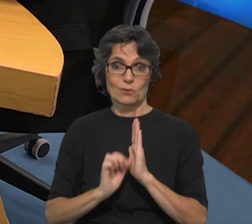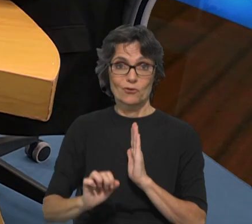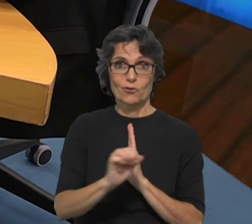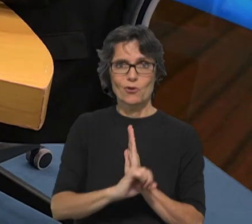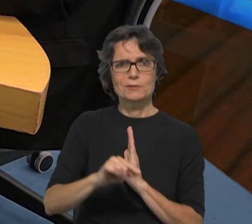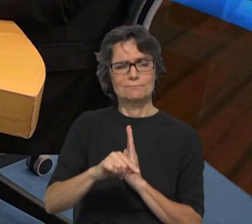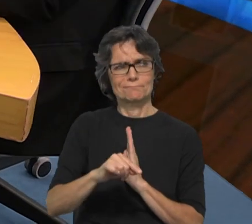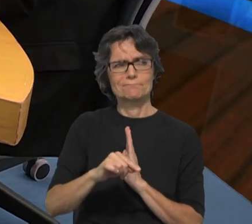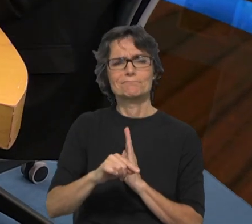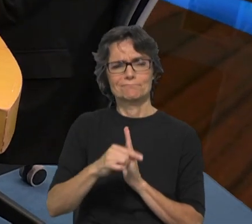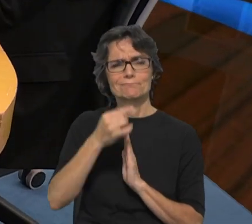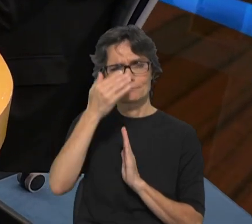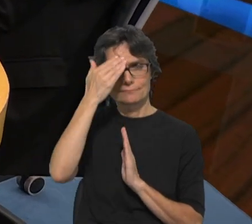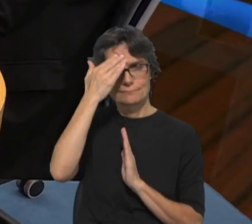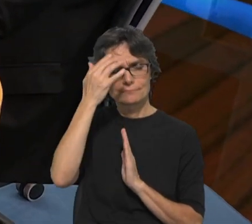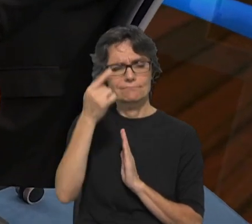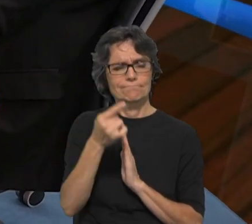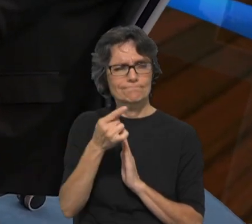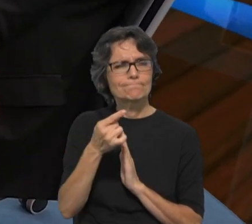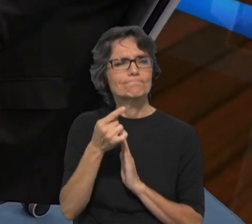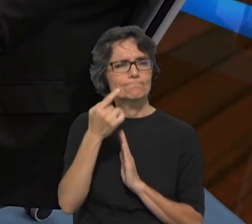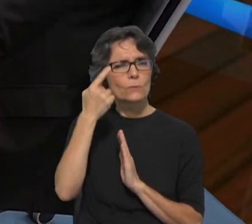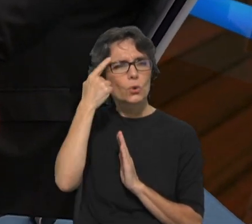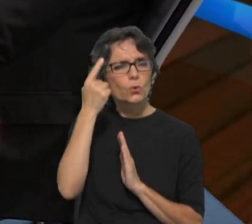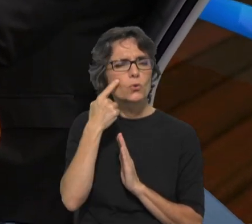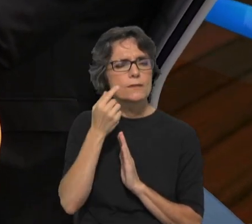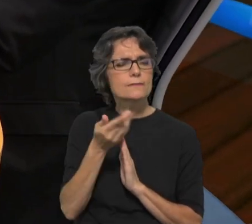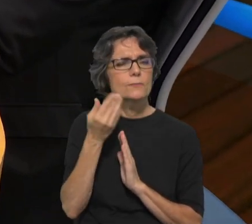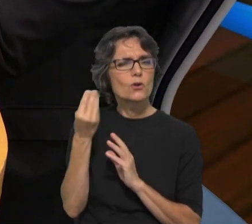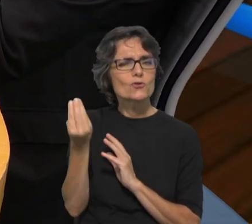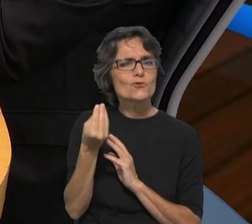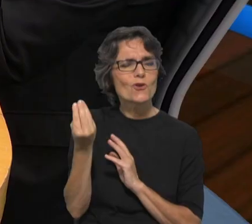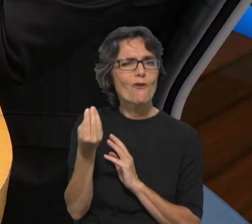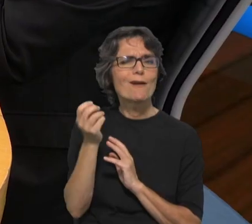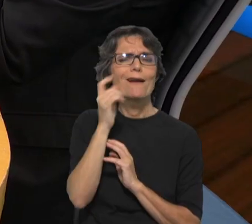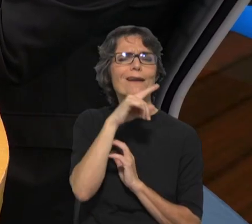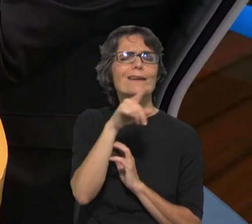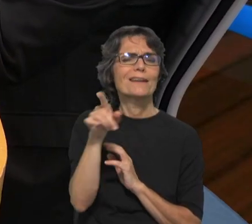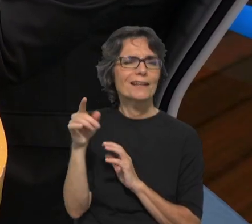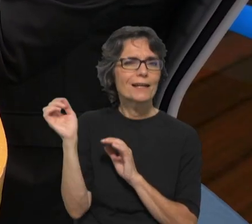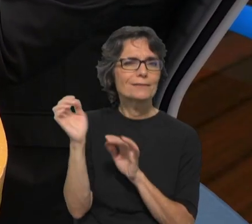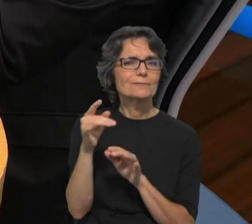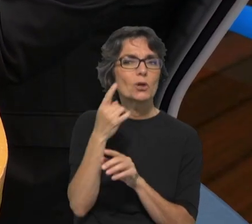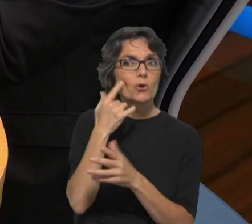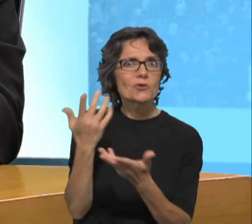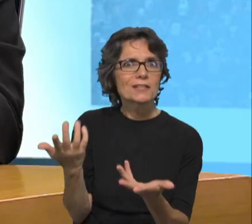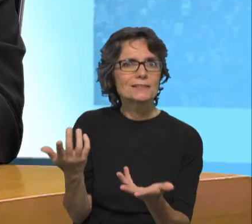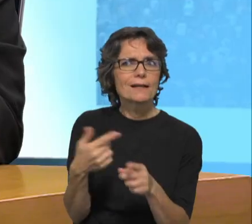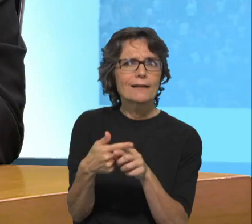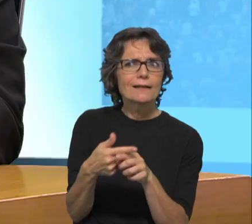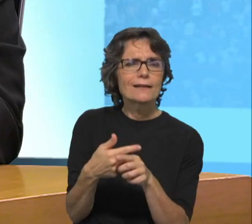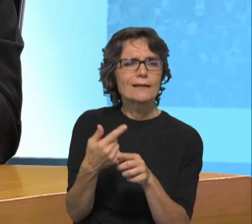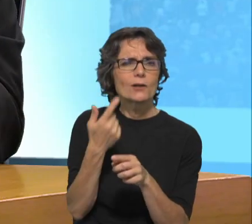mais consciente daquilo que é a sua realidade e os jovens, onde estão, quem são, quais os seus